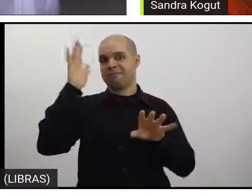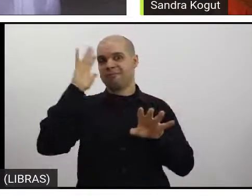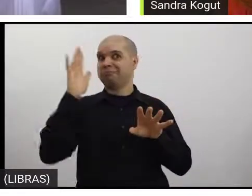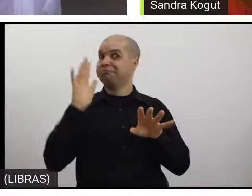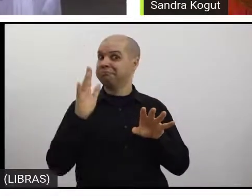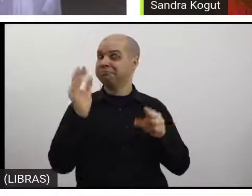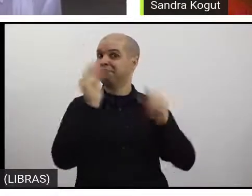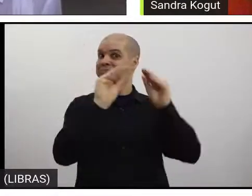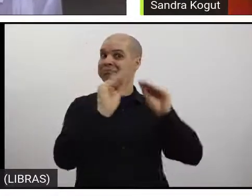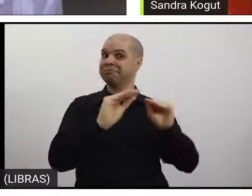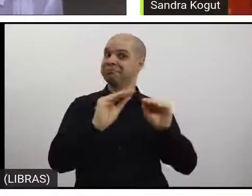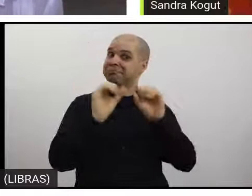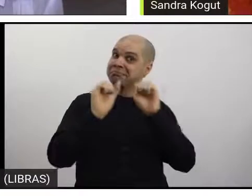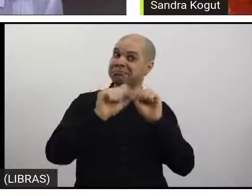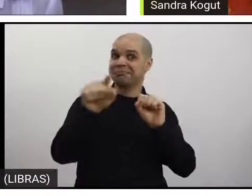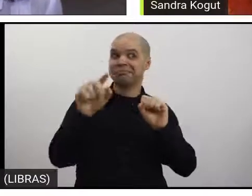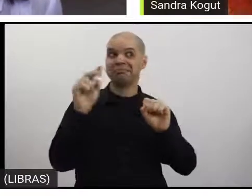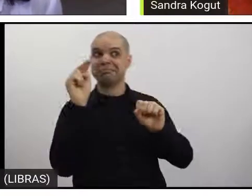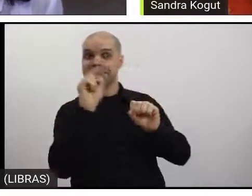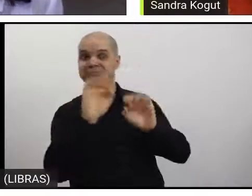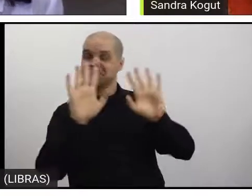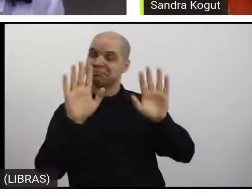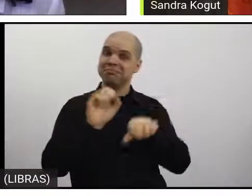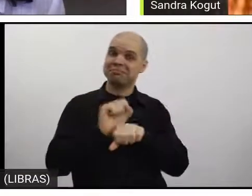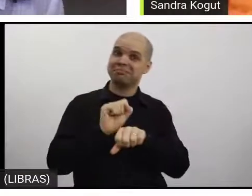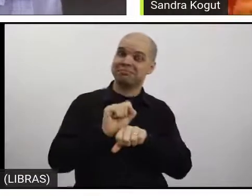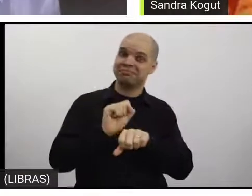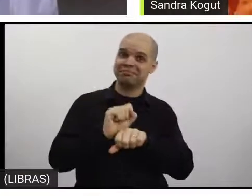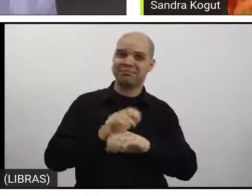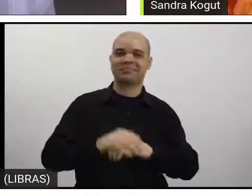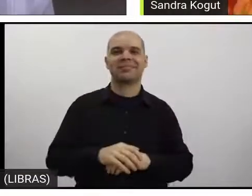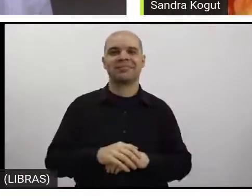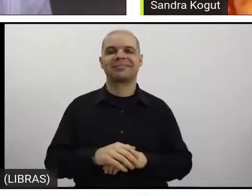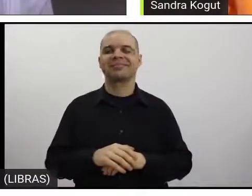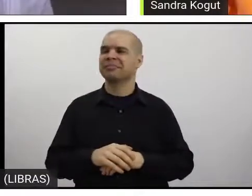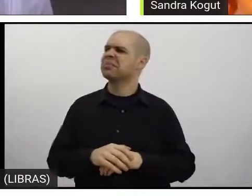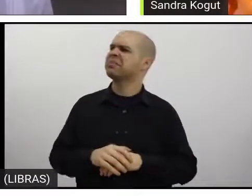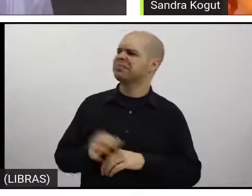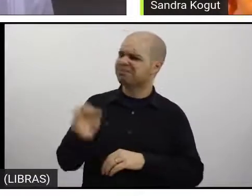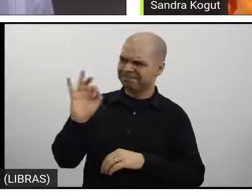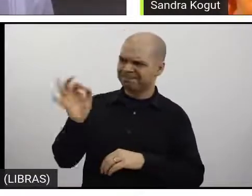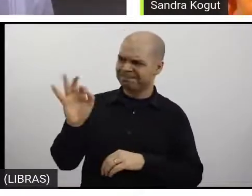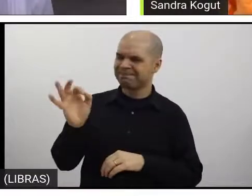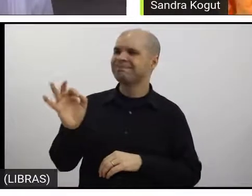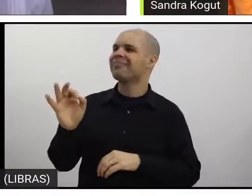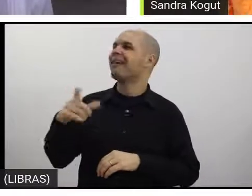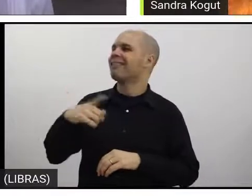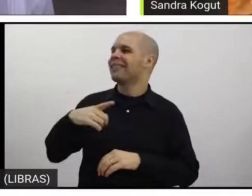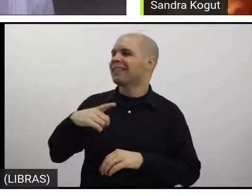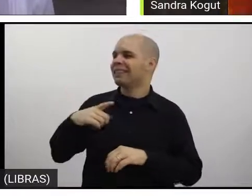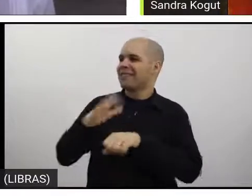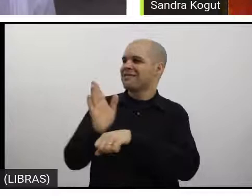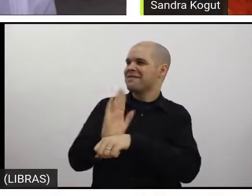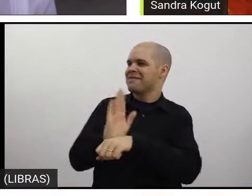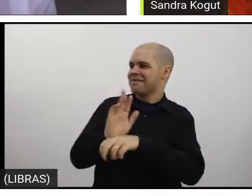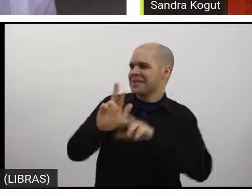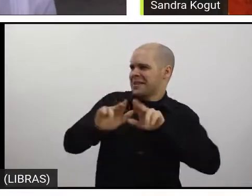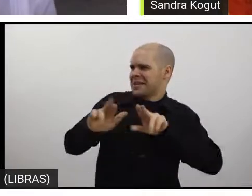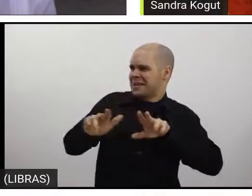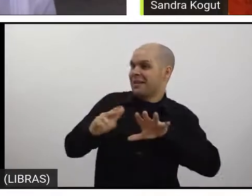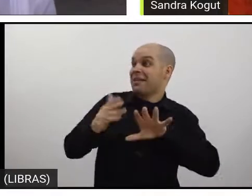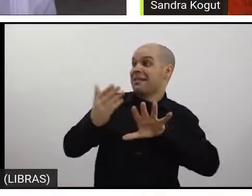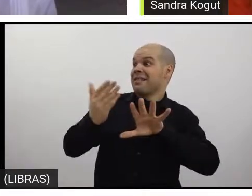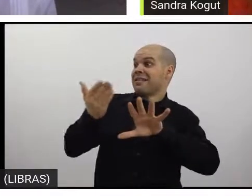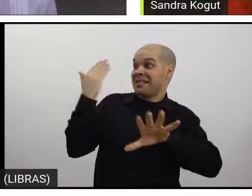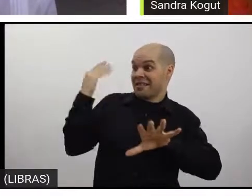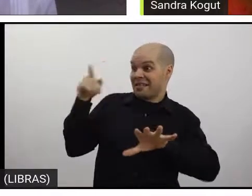gente, da retrospectiva dos seus trabalhos que vai acontecer no Rio, né? E